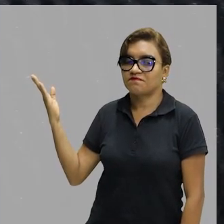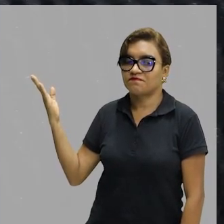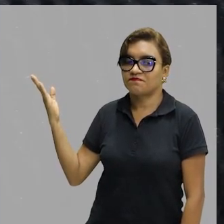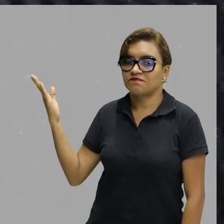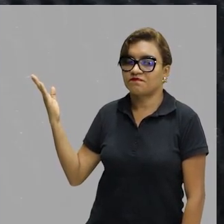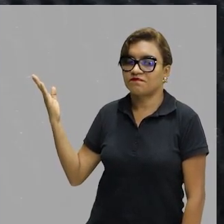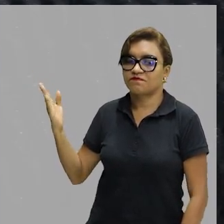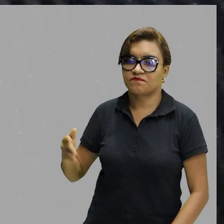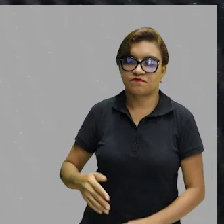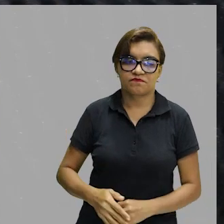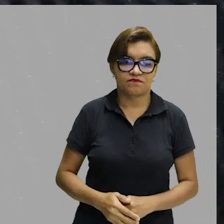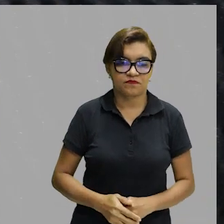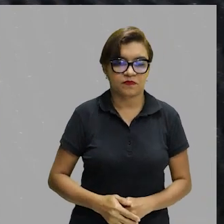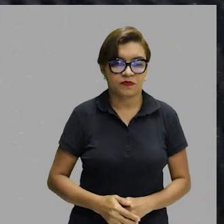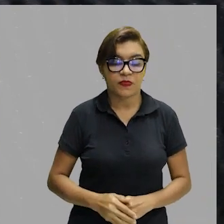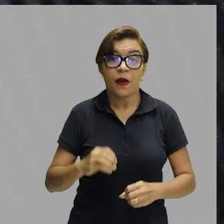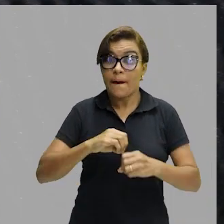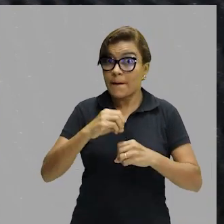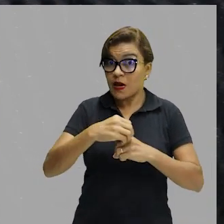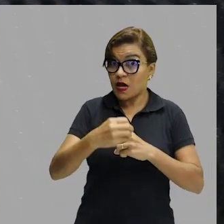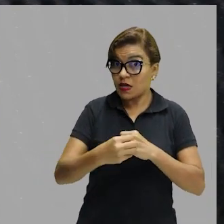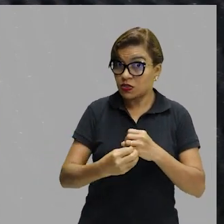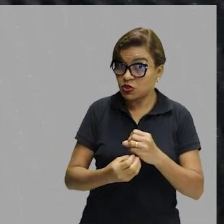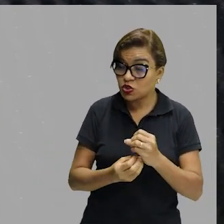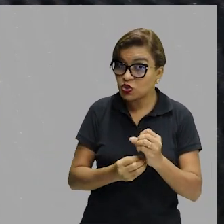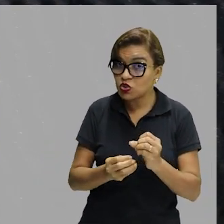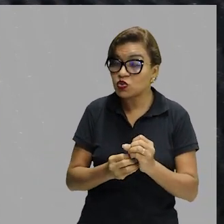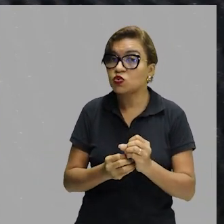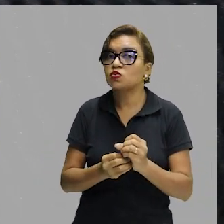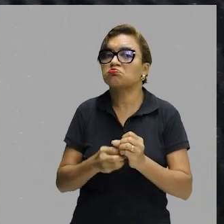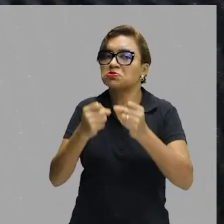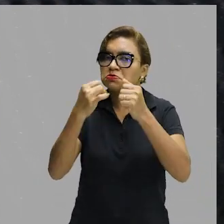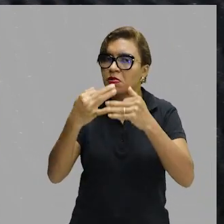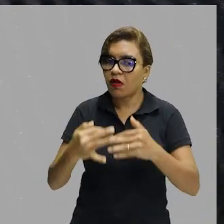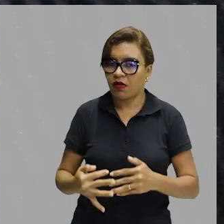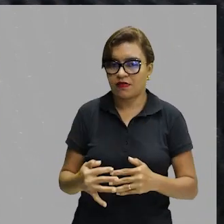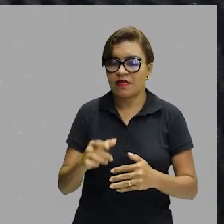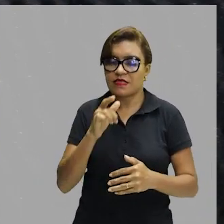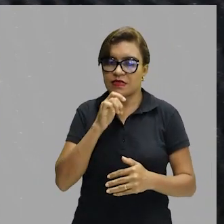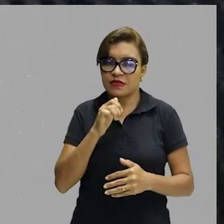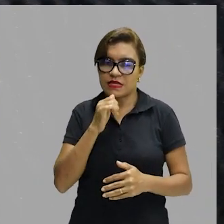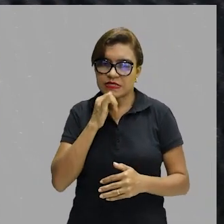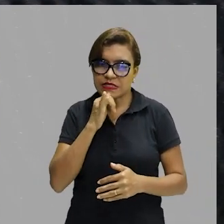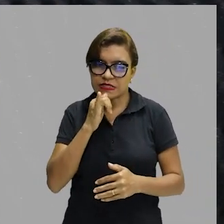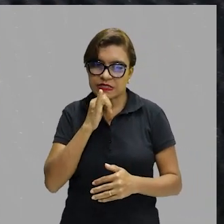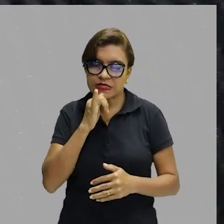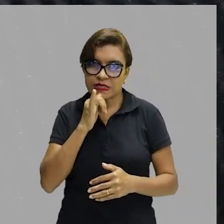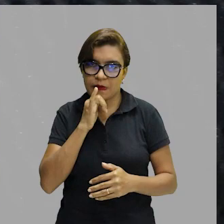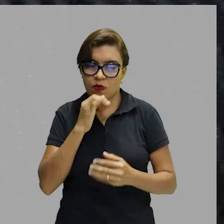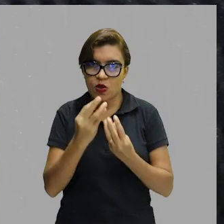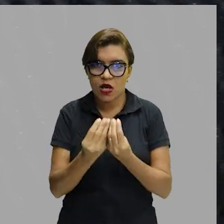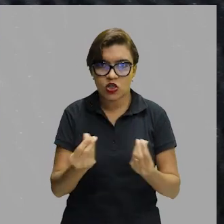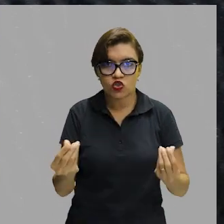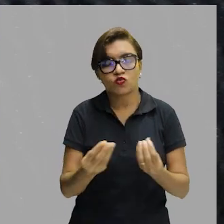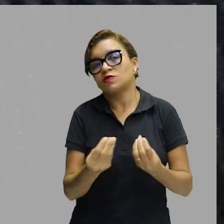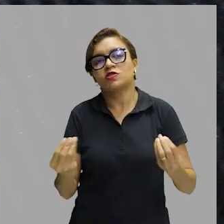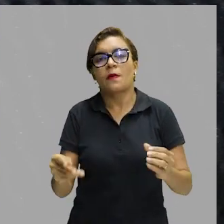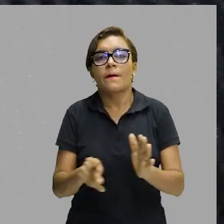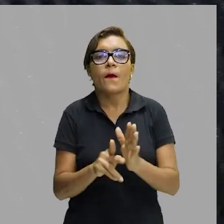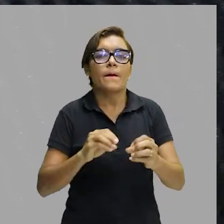vezes a quantidade de partículas menos 1. Então, se a substância for molecular,